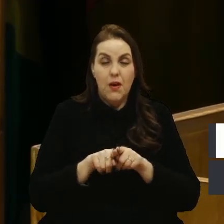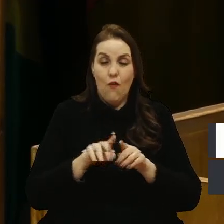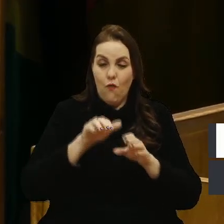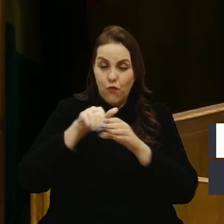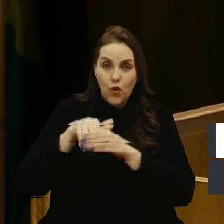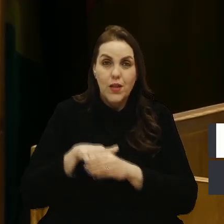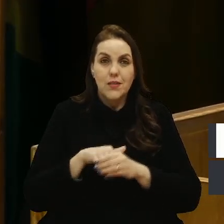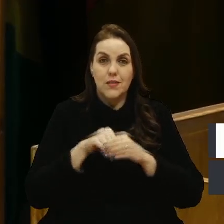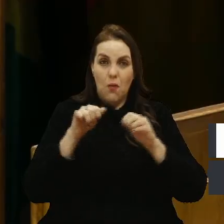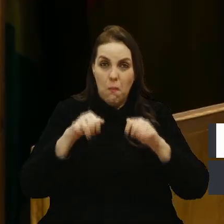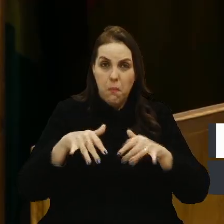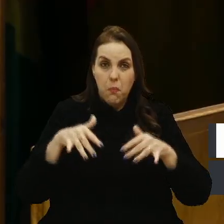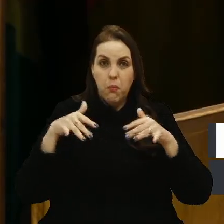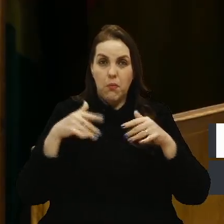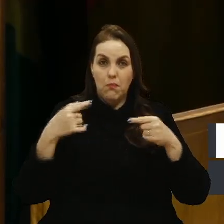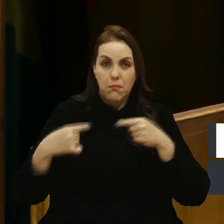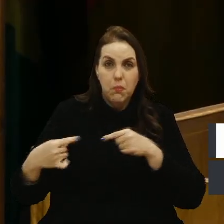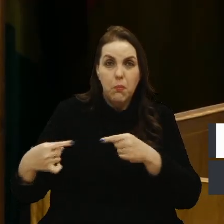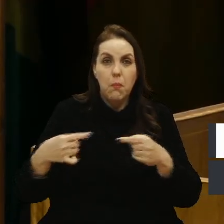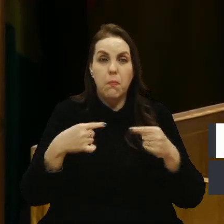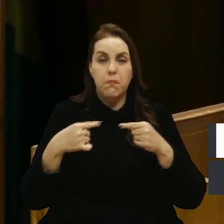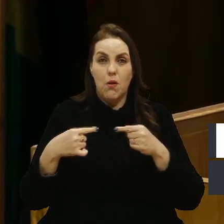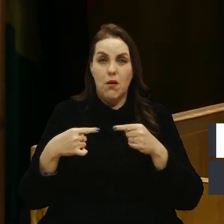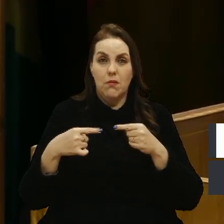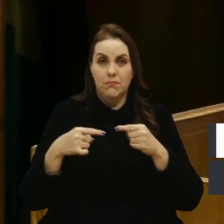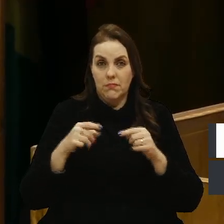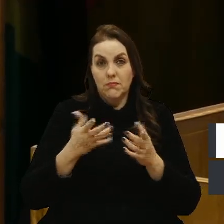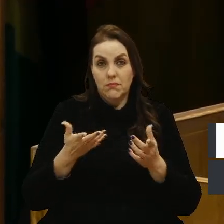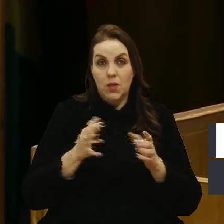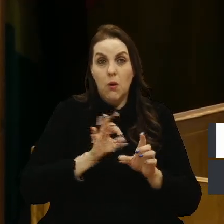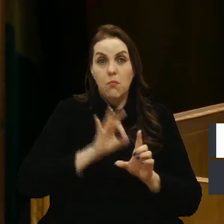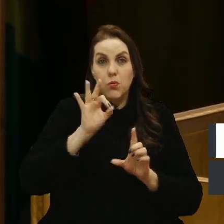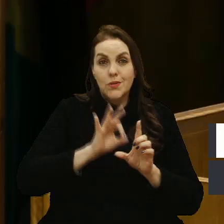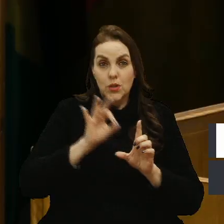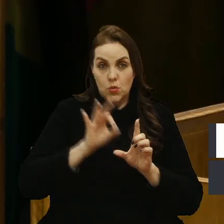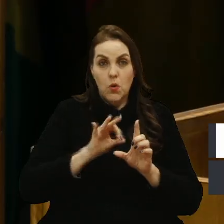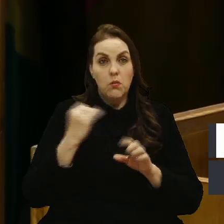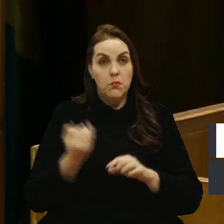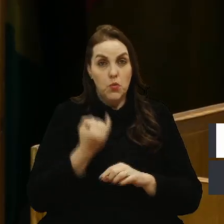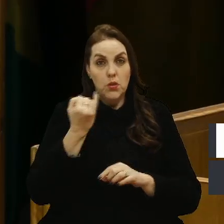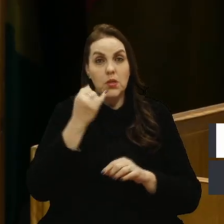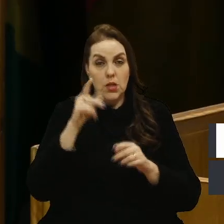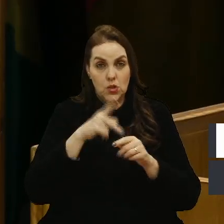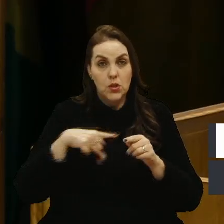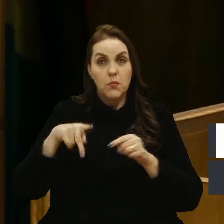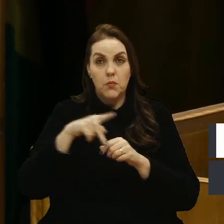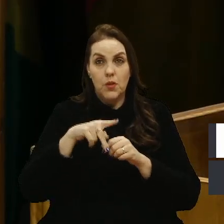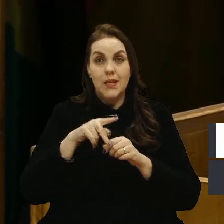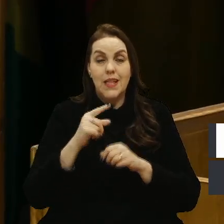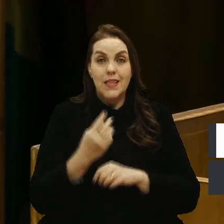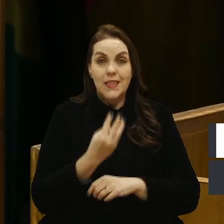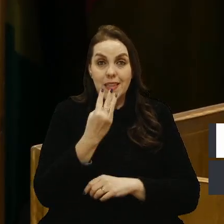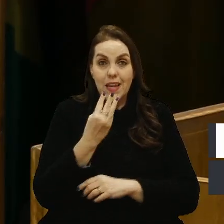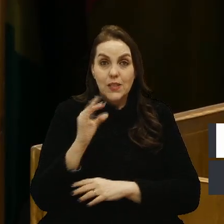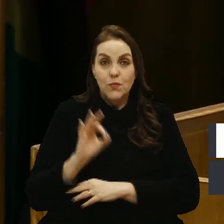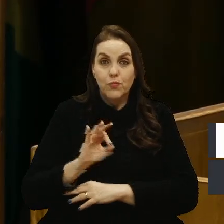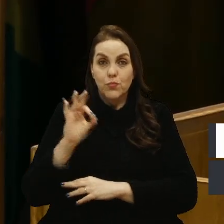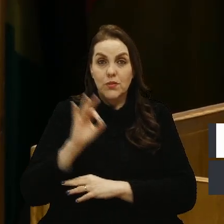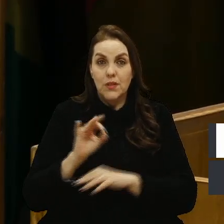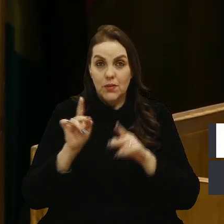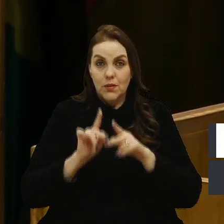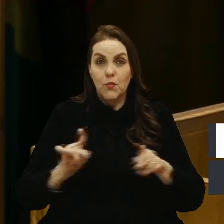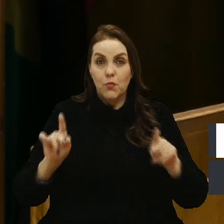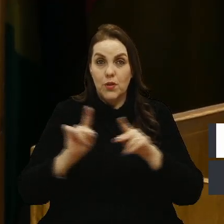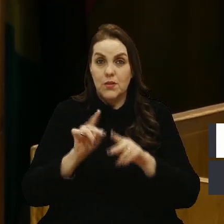expressiva de uma parcela significativa da população, nós estamos falando em 3% da população de Caxias do